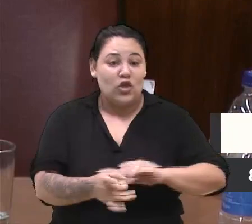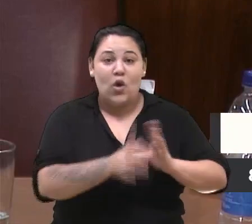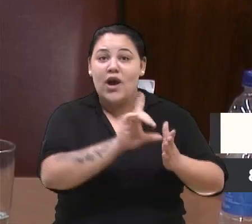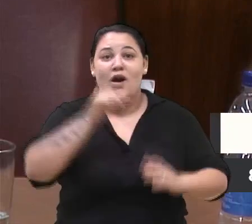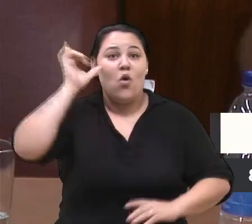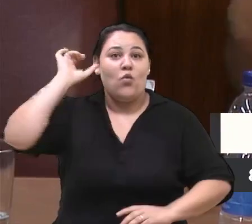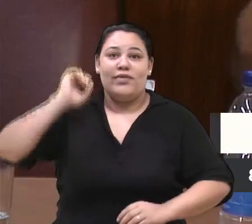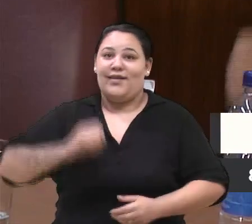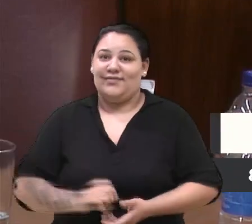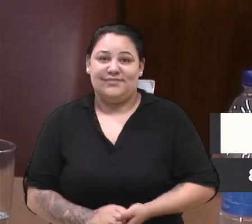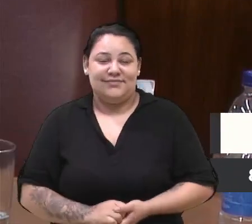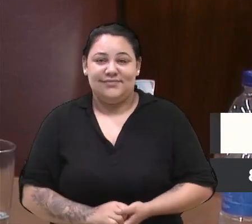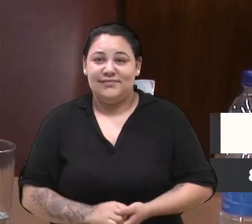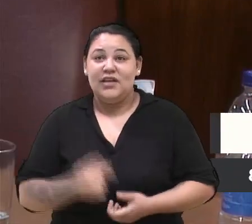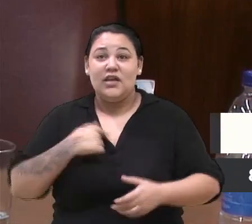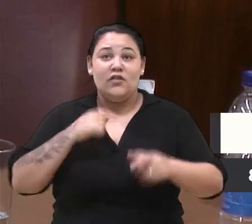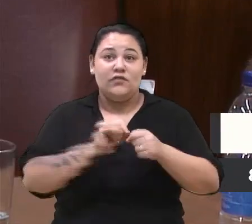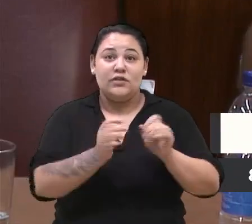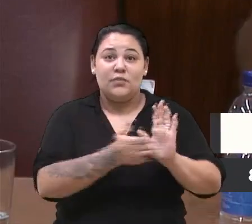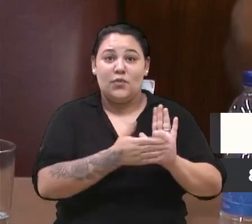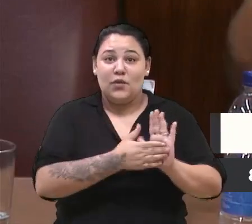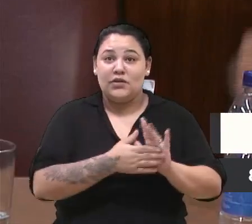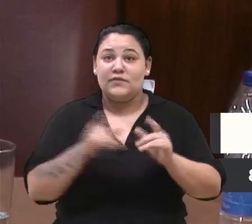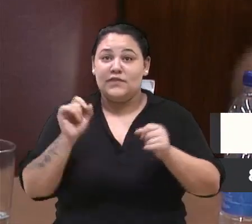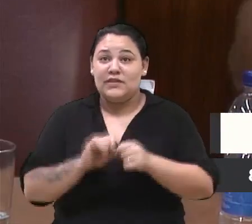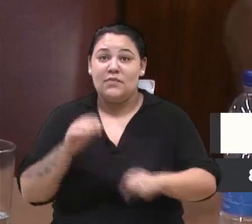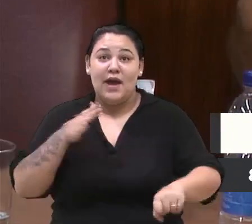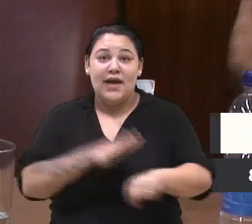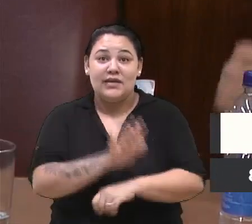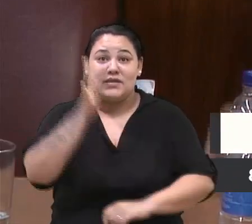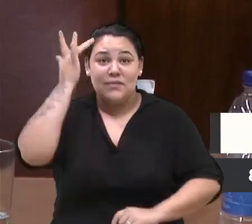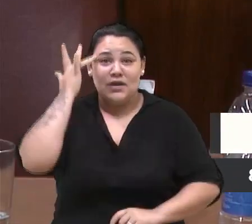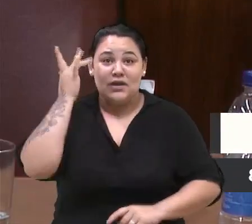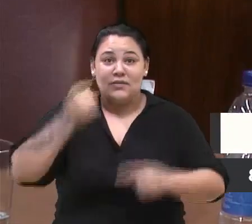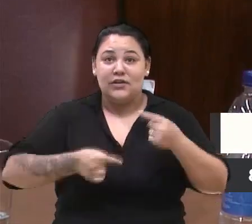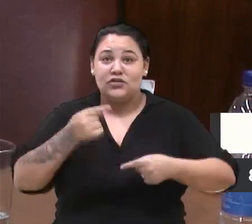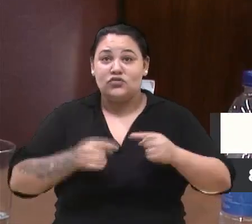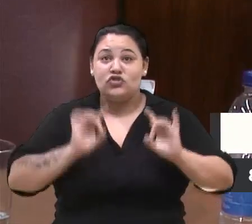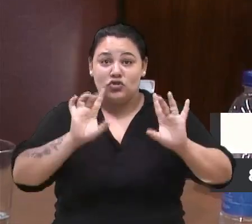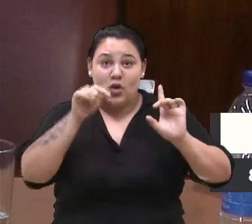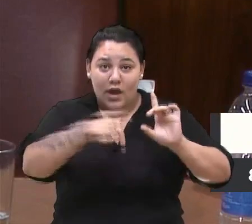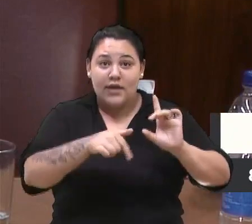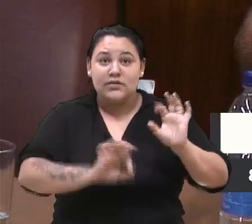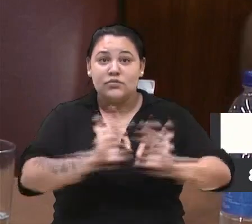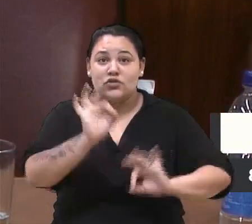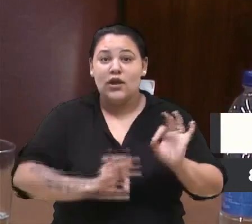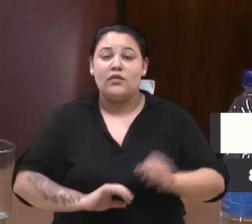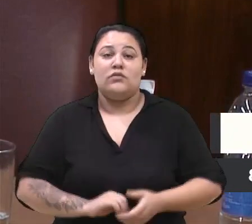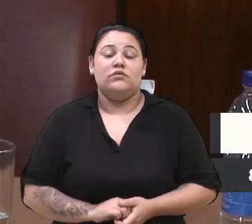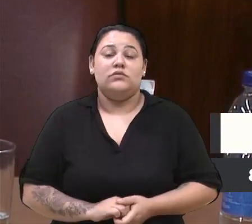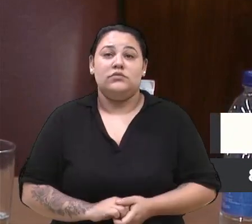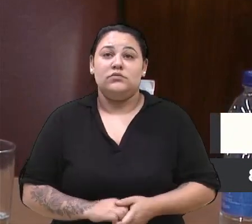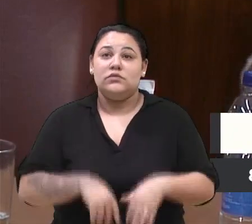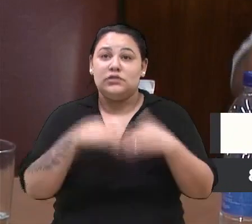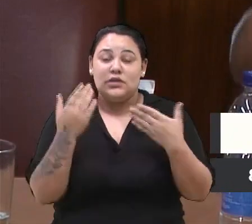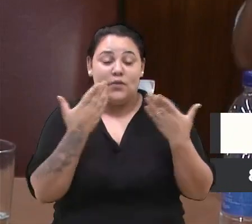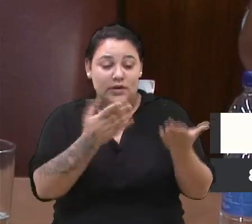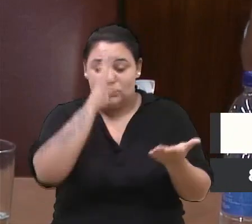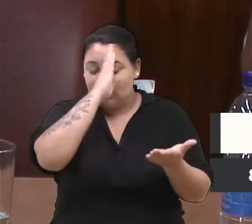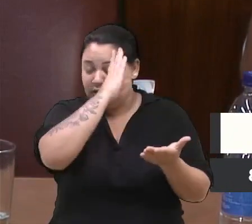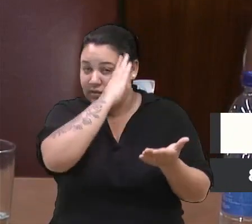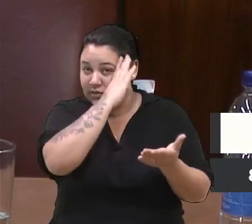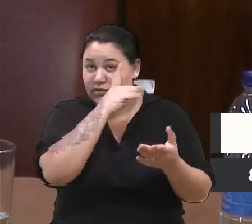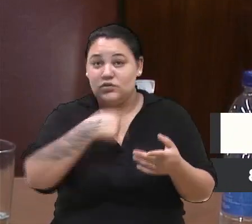inclusive, propus que nós fizéssemos uma extraordinária amanhã para discutir só essa. Então é isso, vereador Bressan. Nós fizemos a